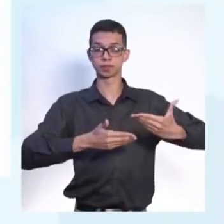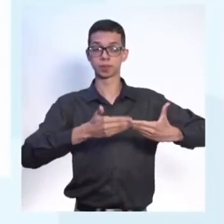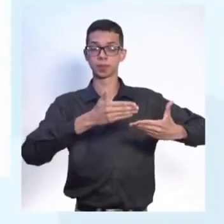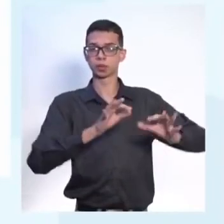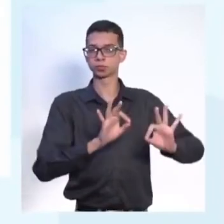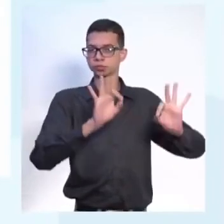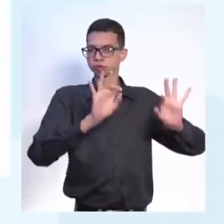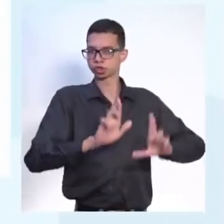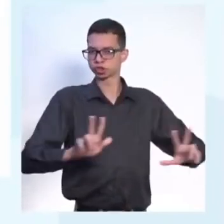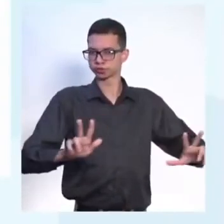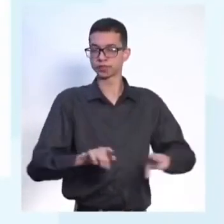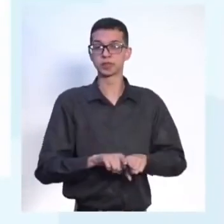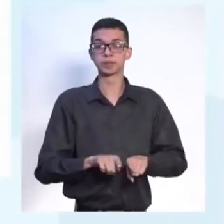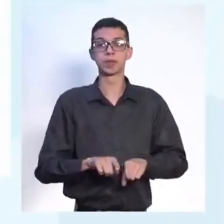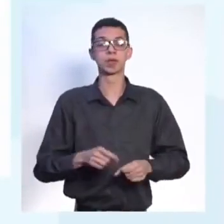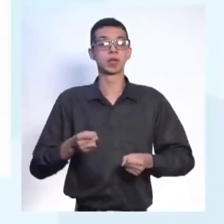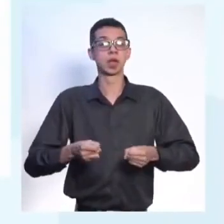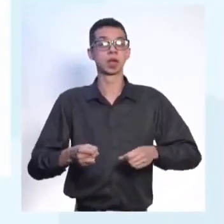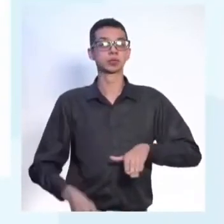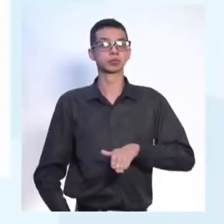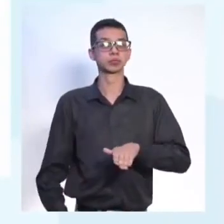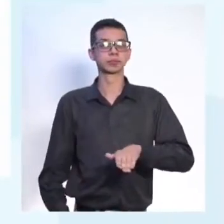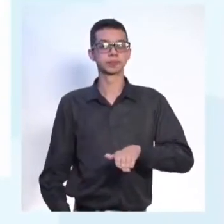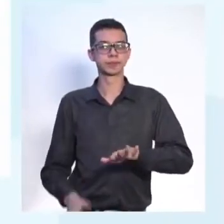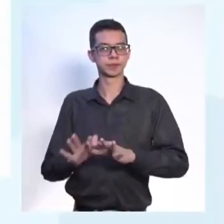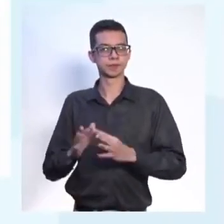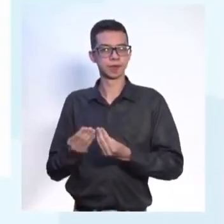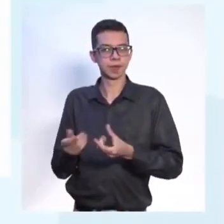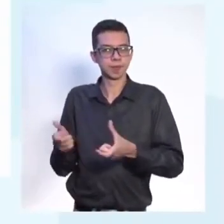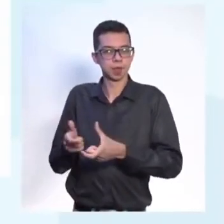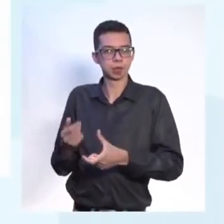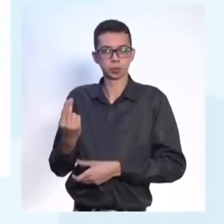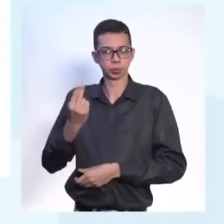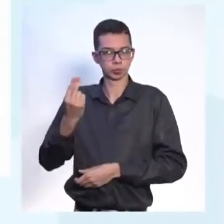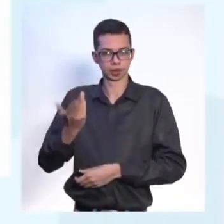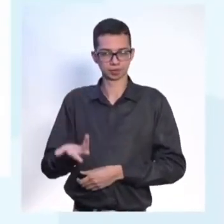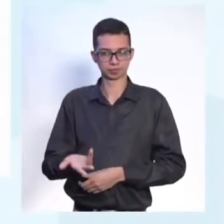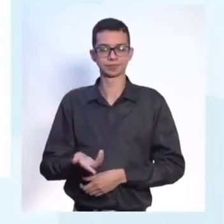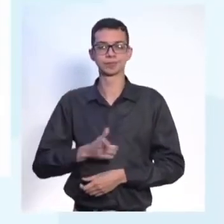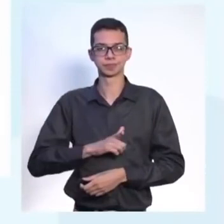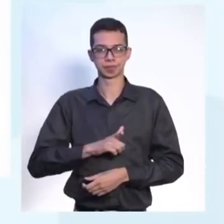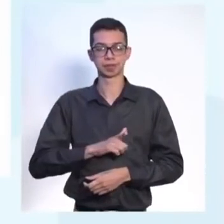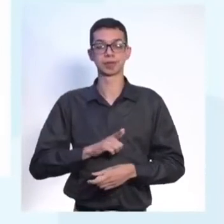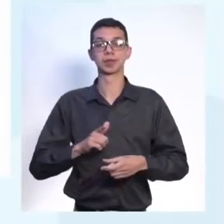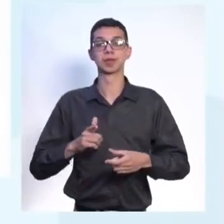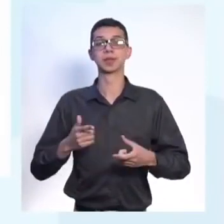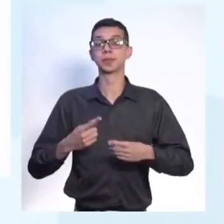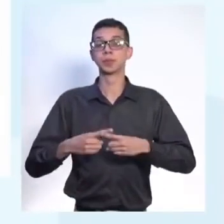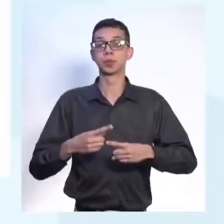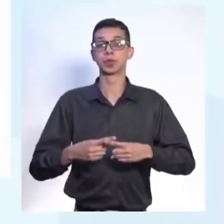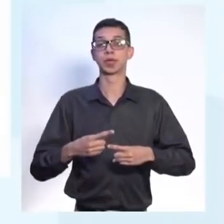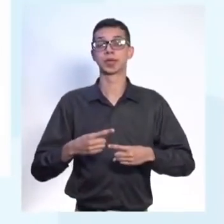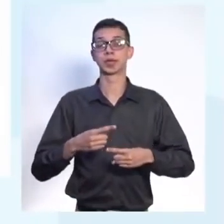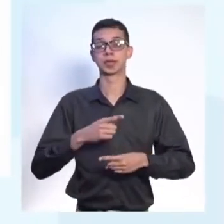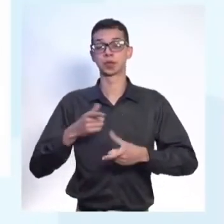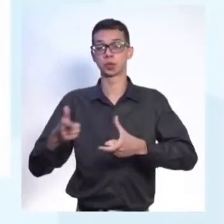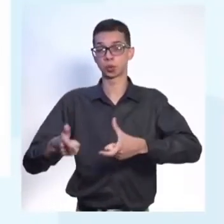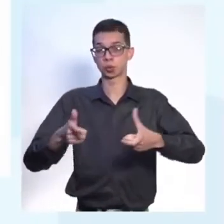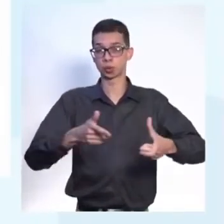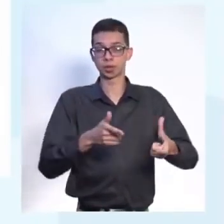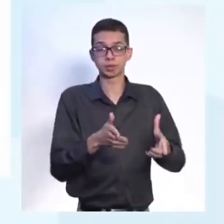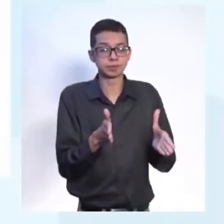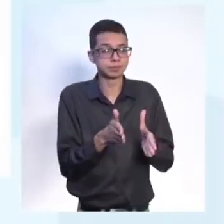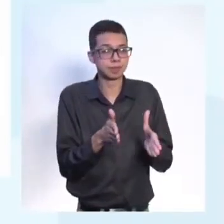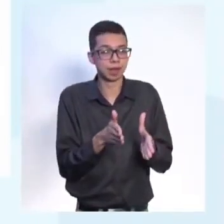inédito. Casas que mal dariam para uma pequena família são divididas, subdivididas, e os minúsculos aposentos